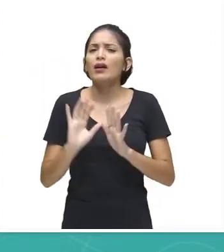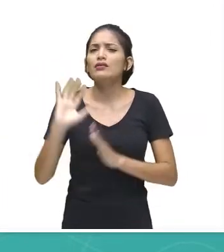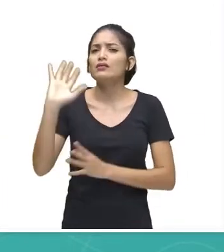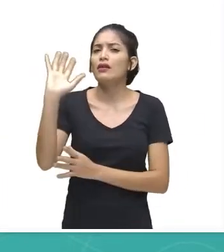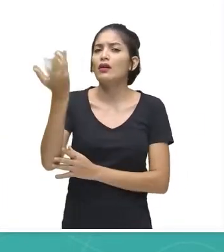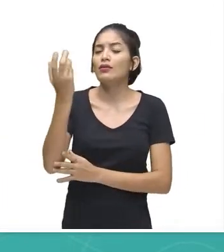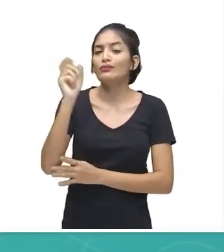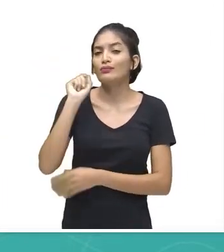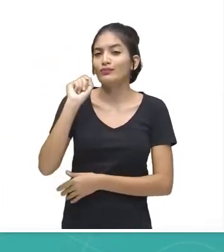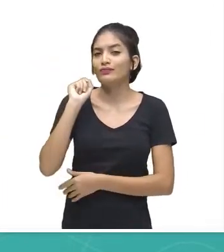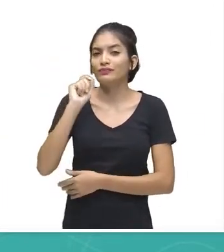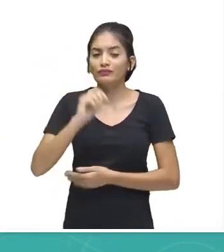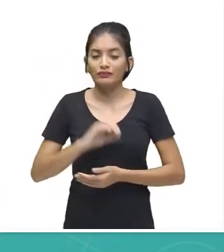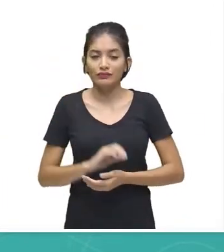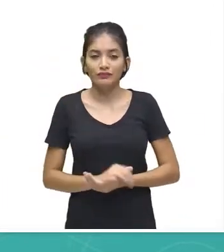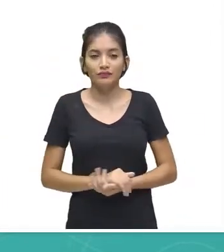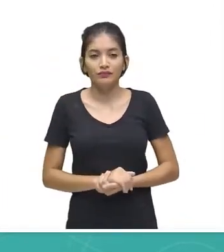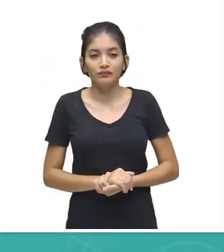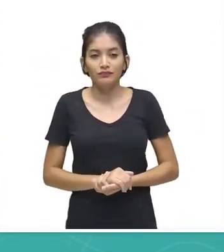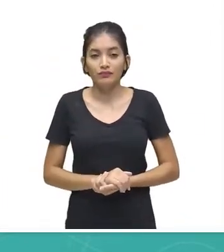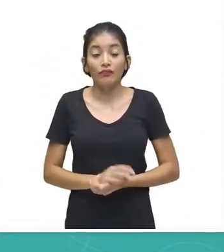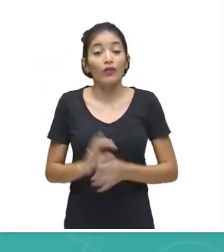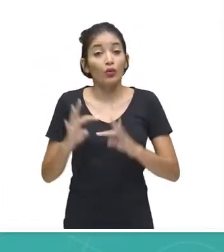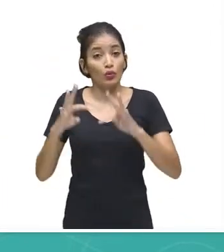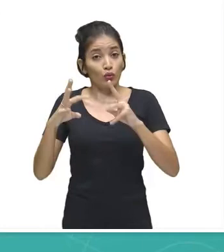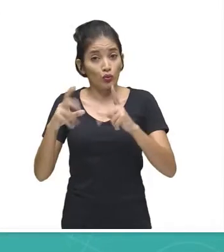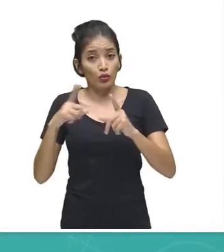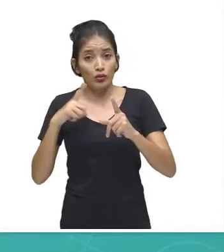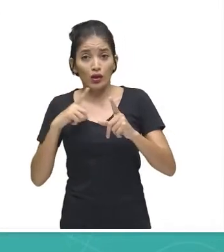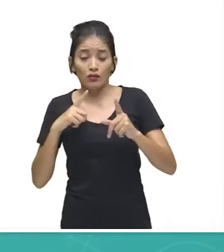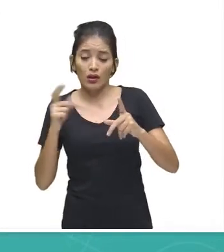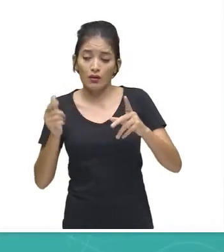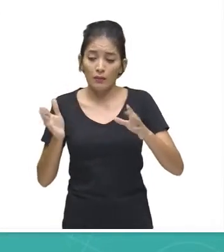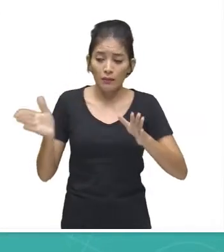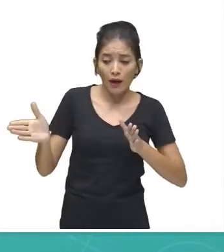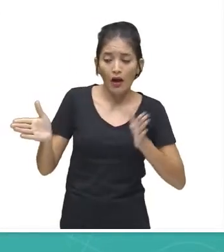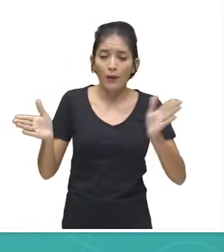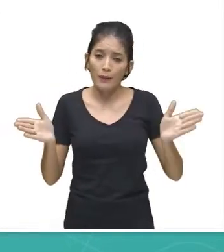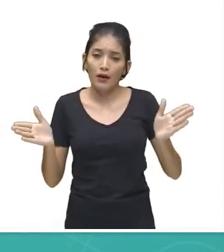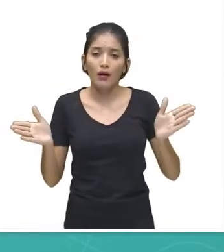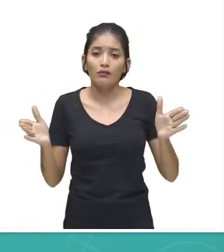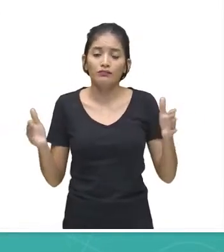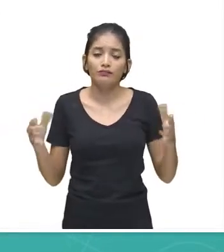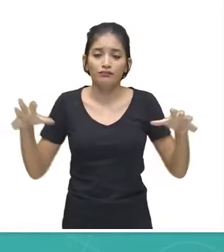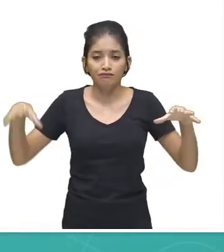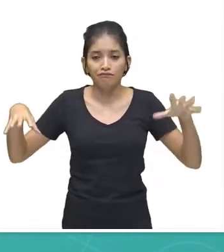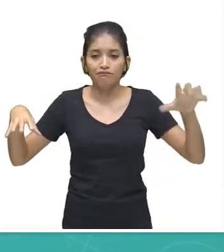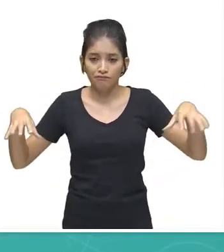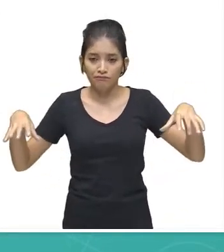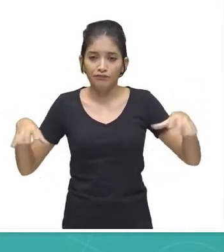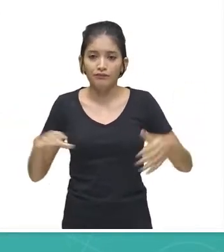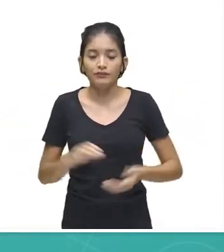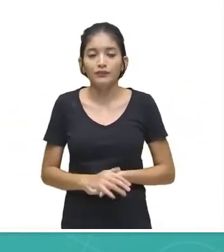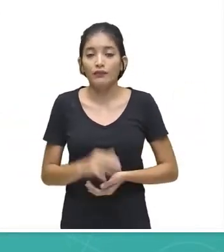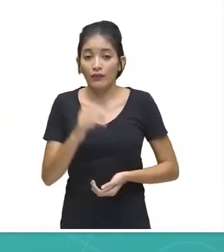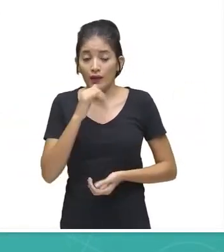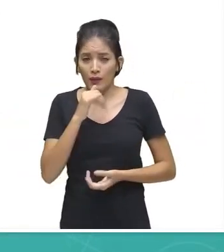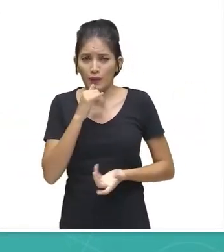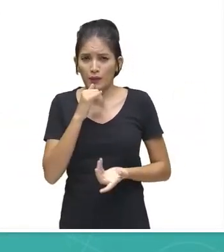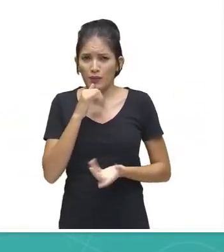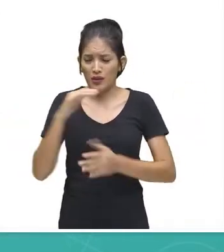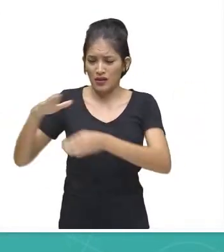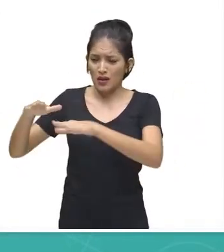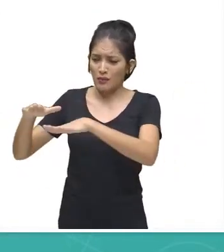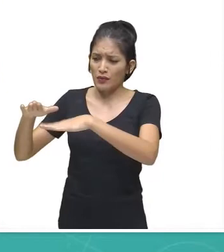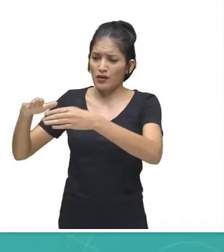acontece? Tudo tem os dois lados da moeda. Vamos ver um exemplo. Se nós discriminarmos